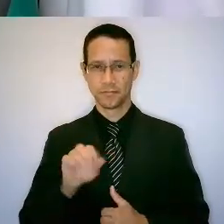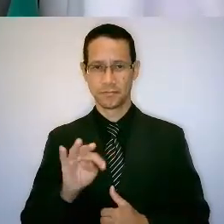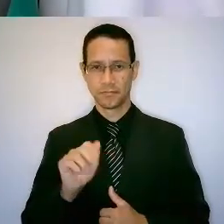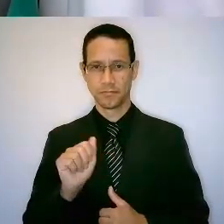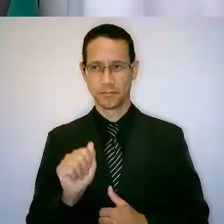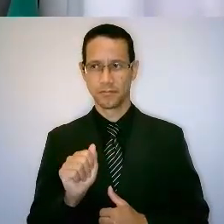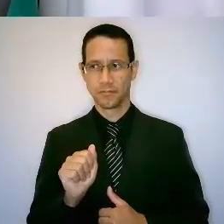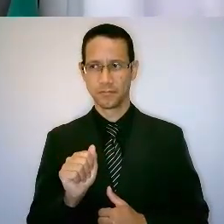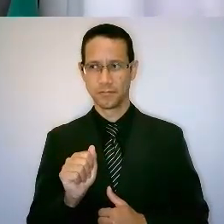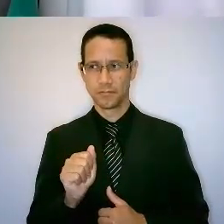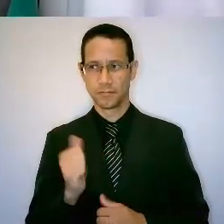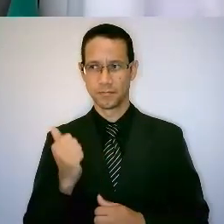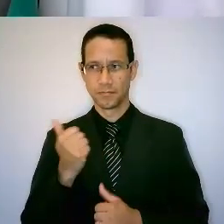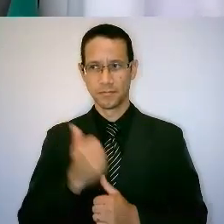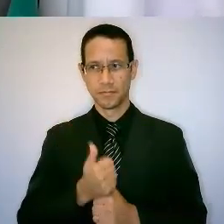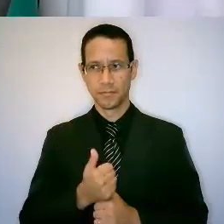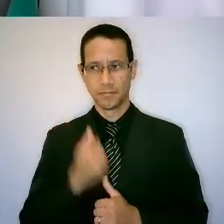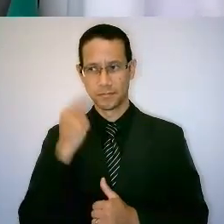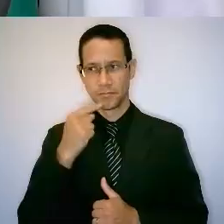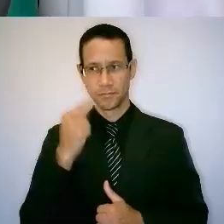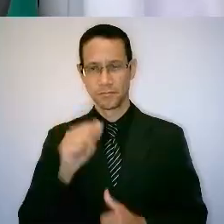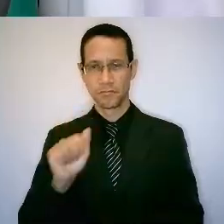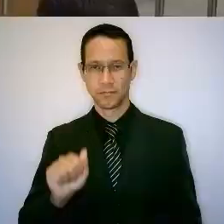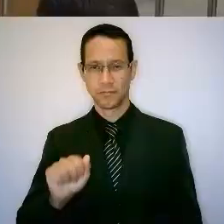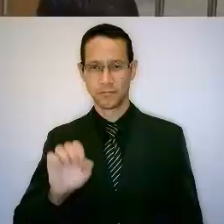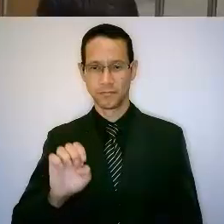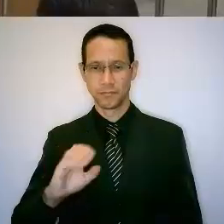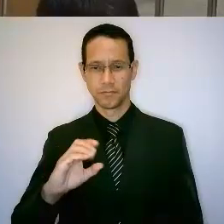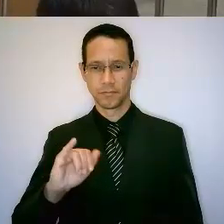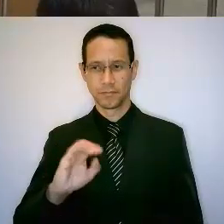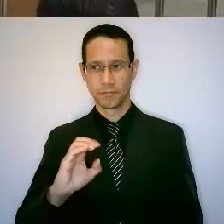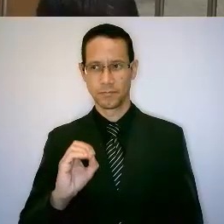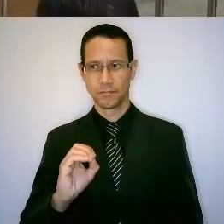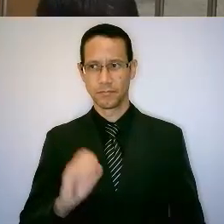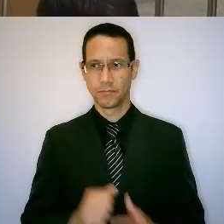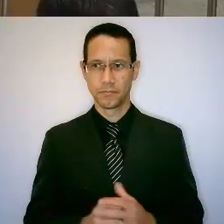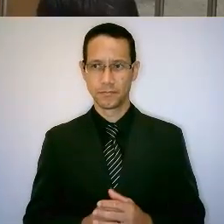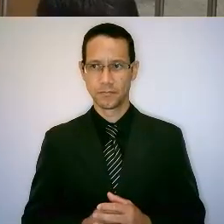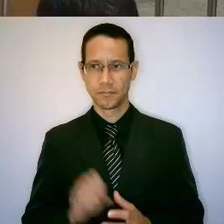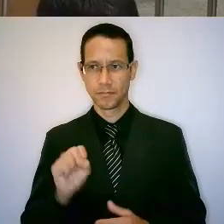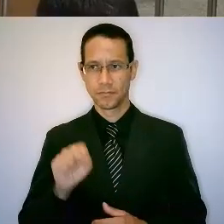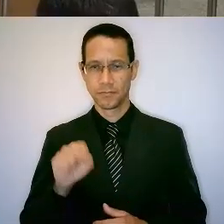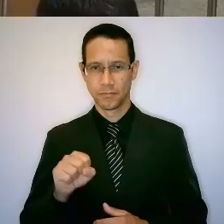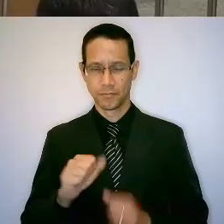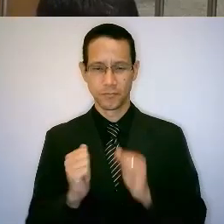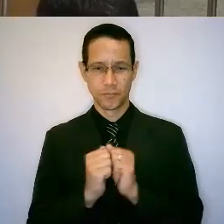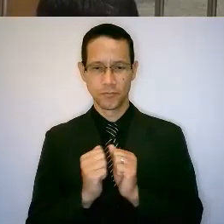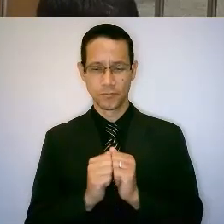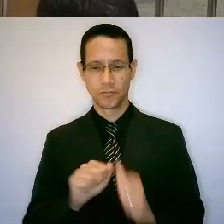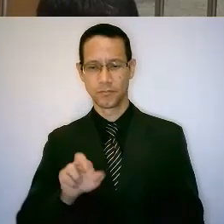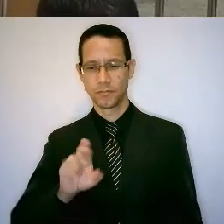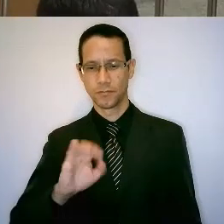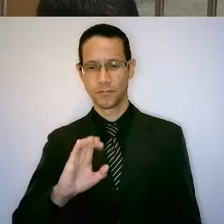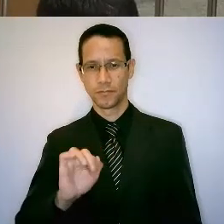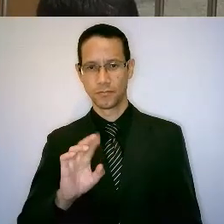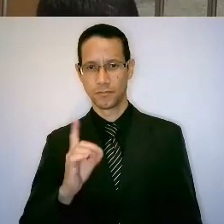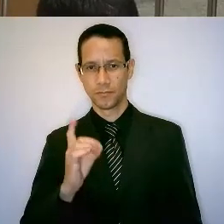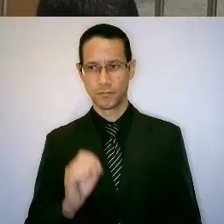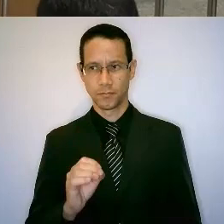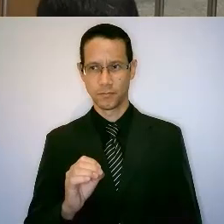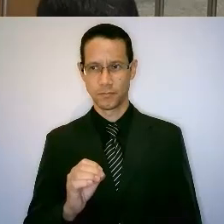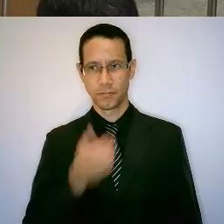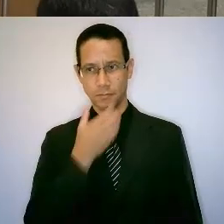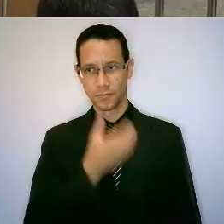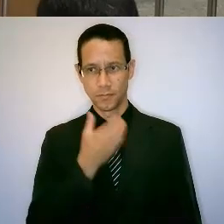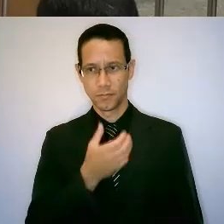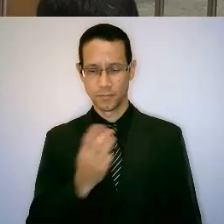nada era Desembargador Laércio eu e o Dr Ricardo faremos né em dezembro deste ano